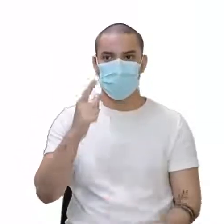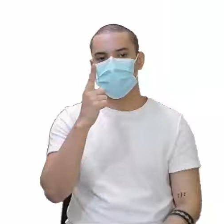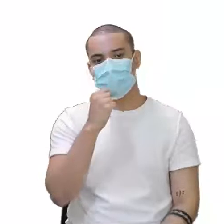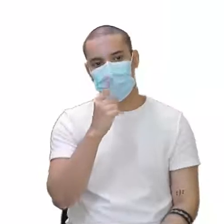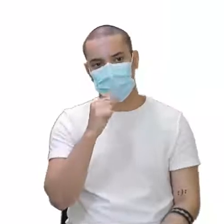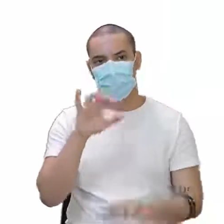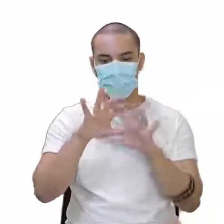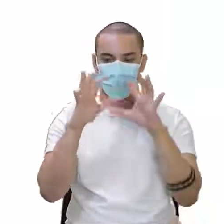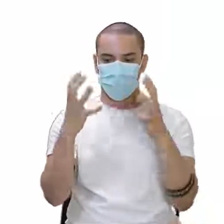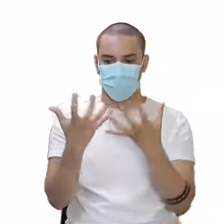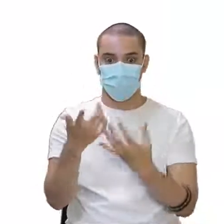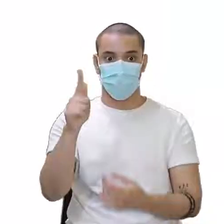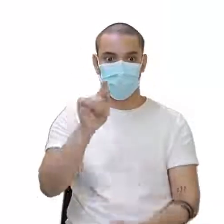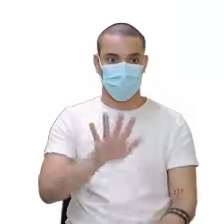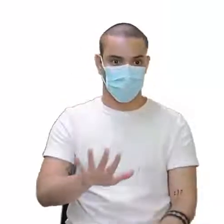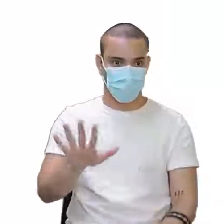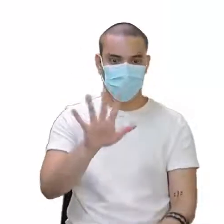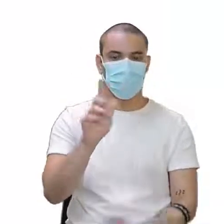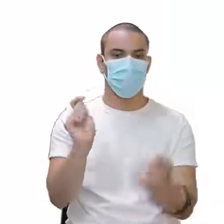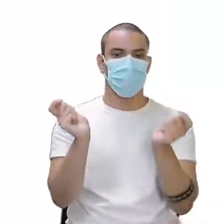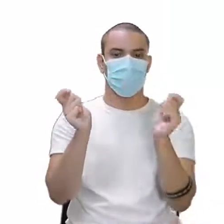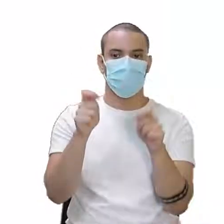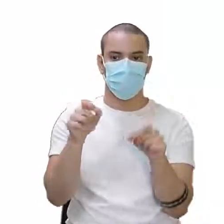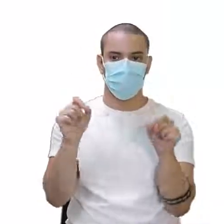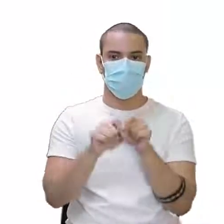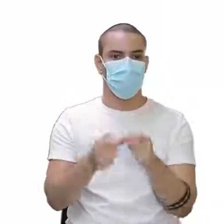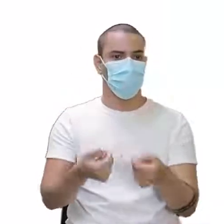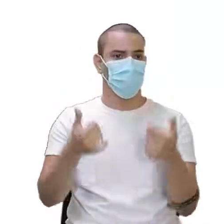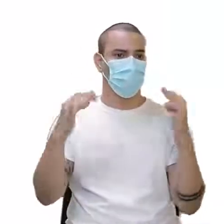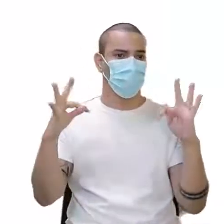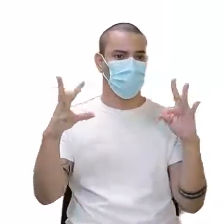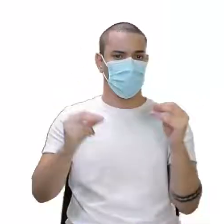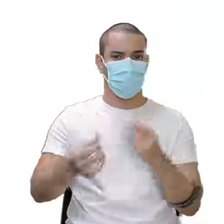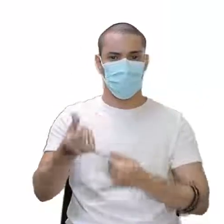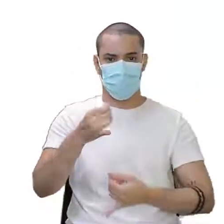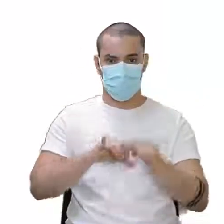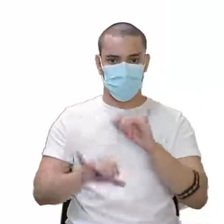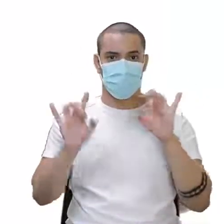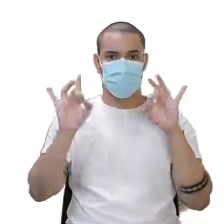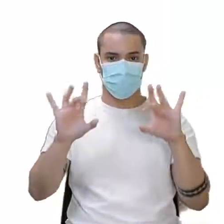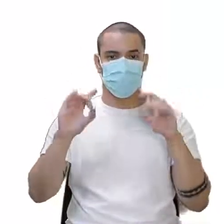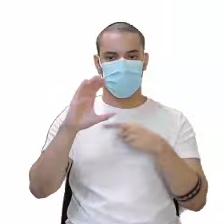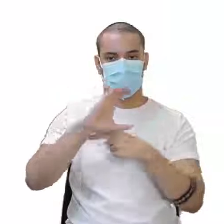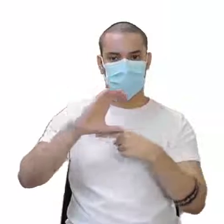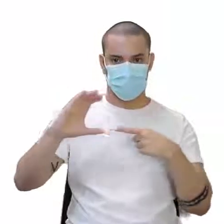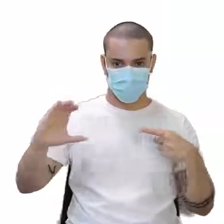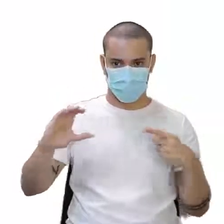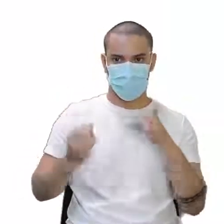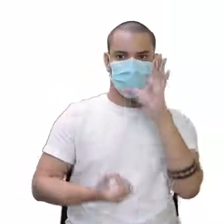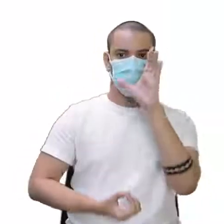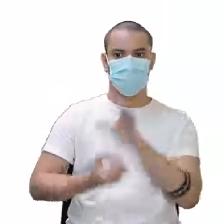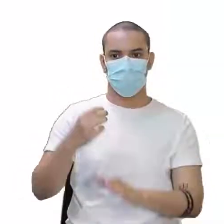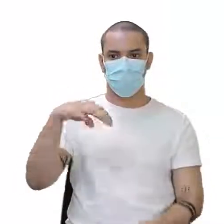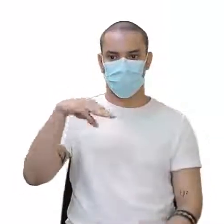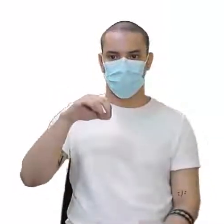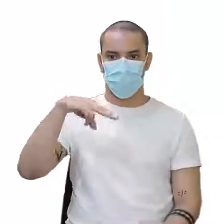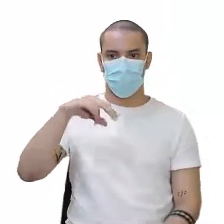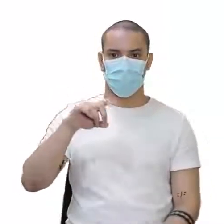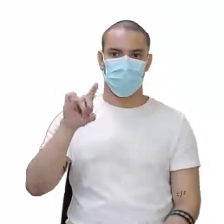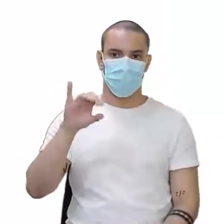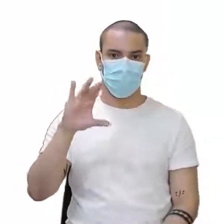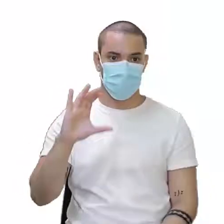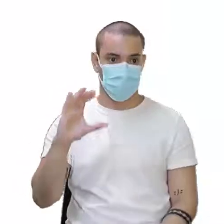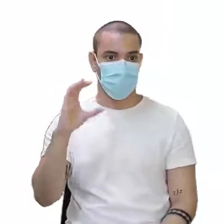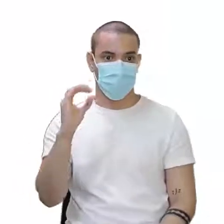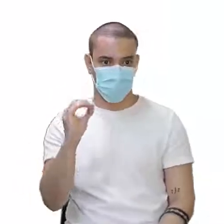e na crosta terrestre. Ele é capaz de reagir com quase todos os elementos químicos, em especial o carbono, formando os monóxidos